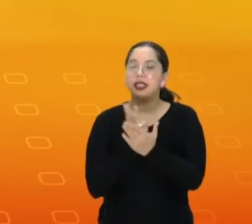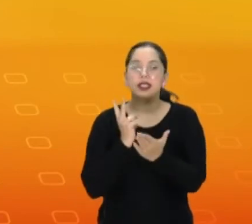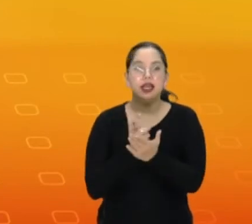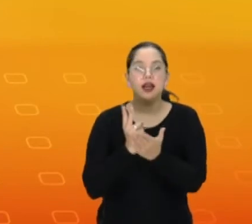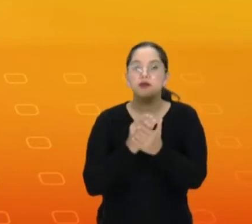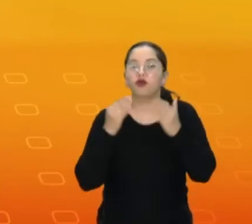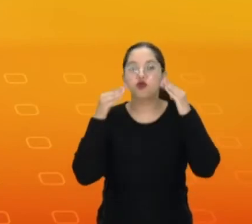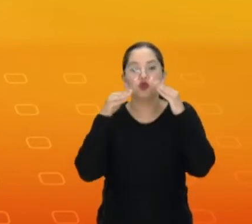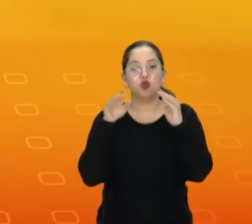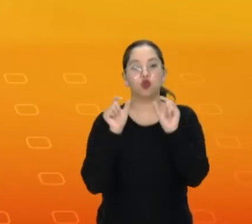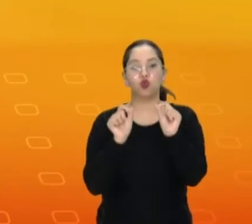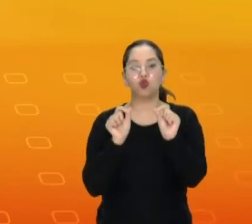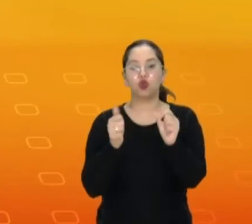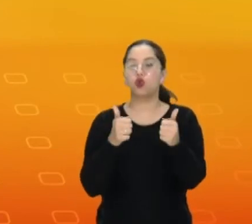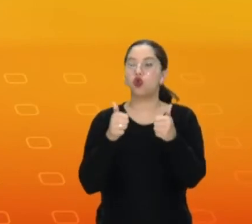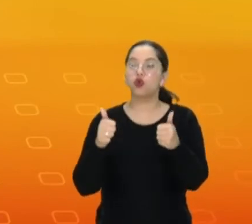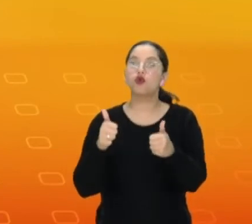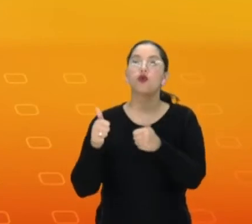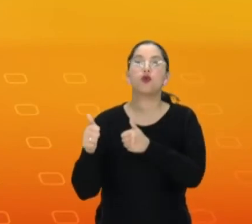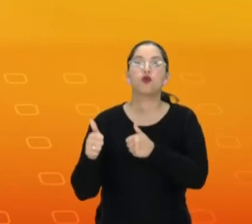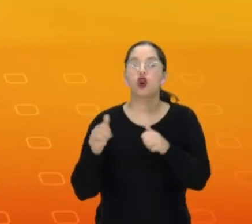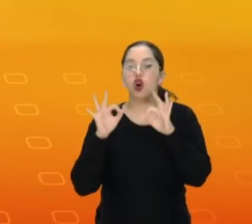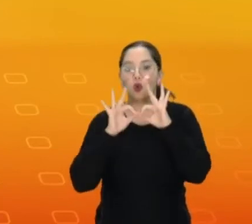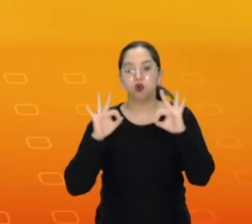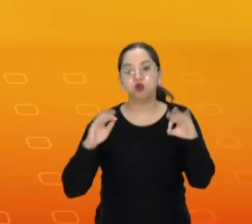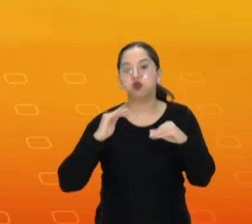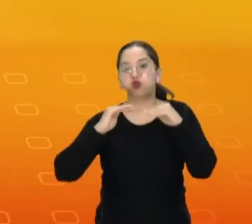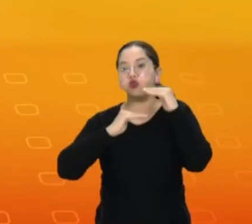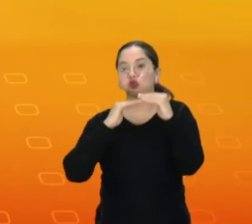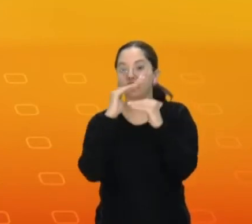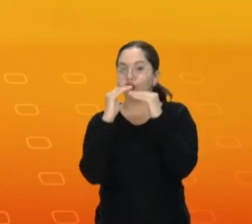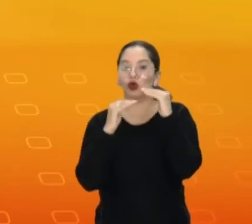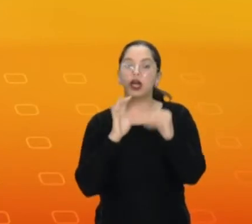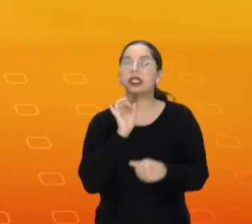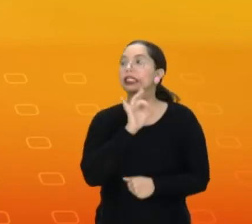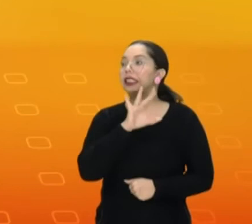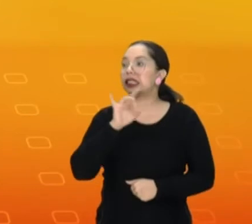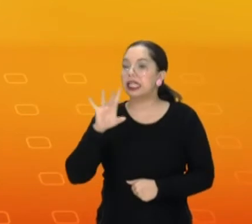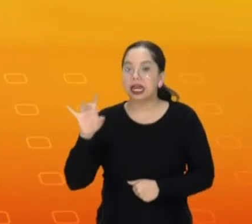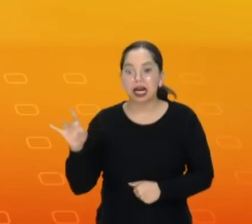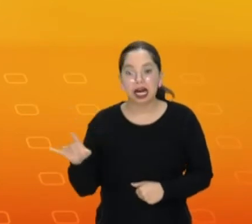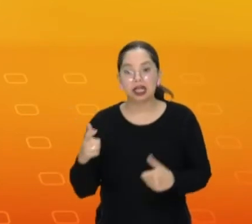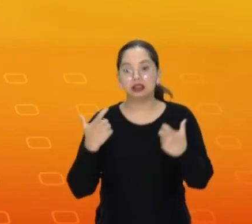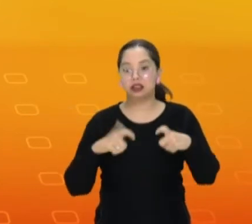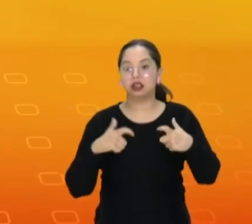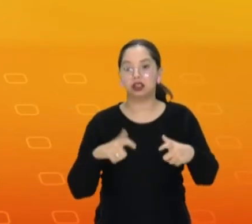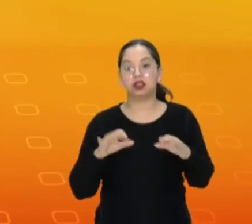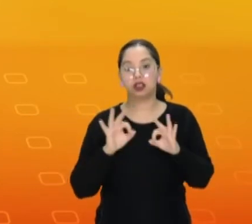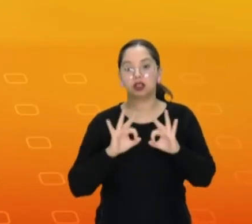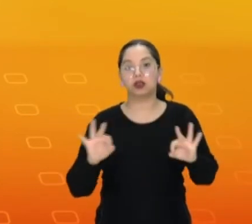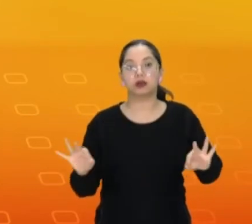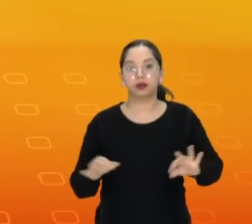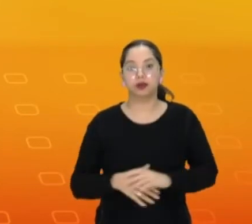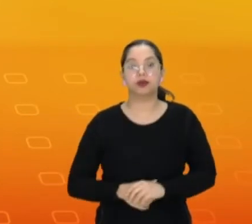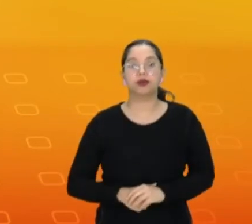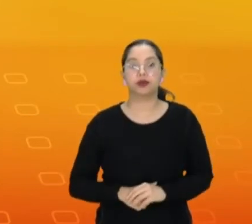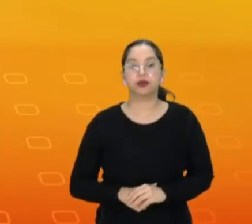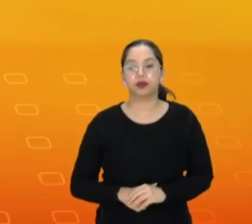com a menor dificuldade né Então aí a partir de cada solução cabe essa análise tá